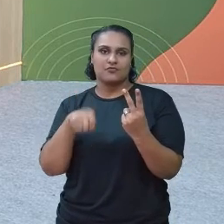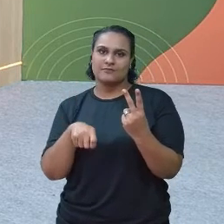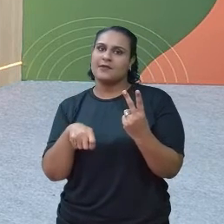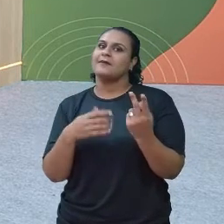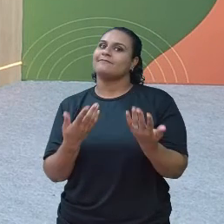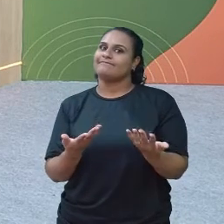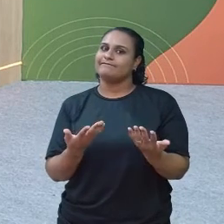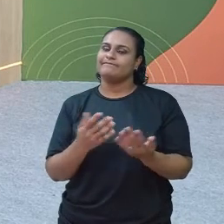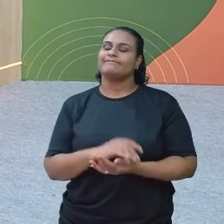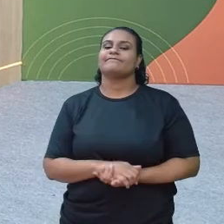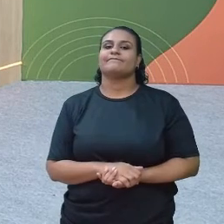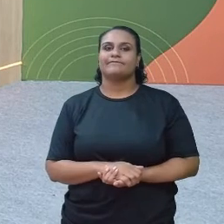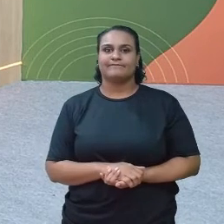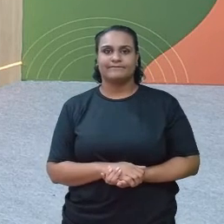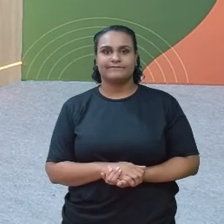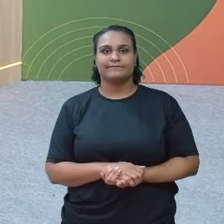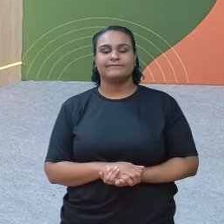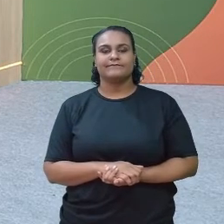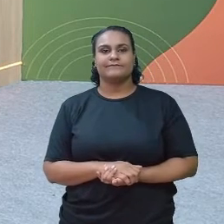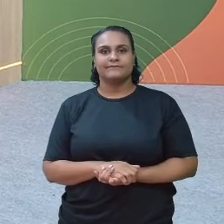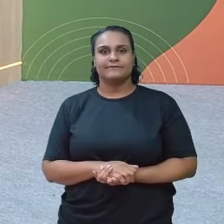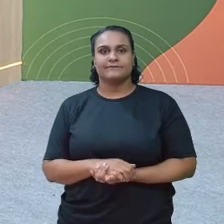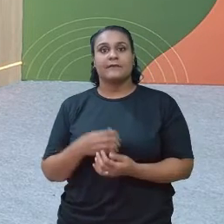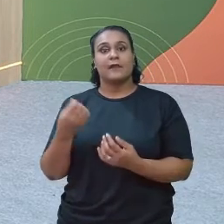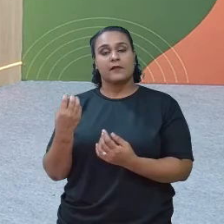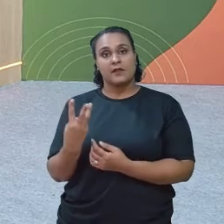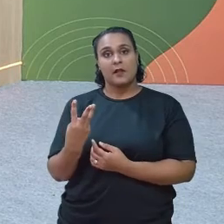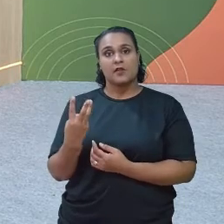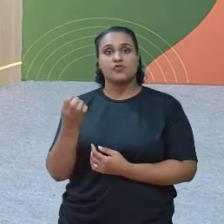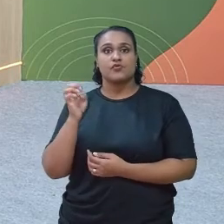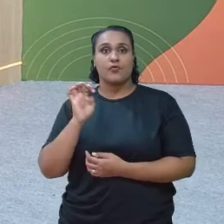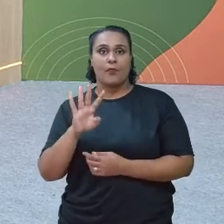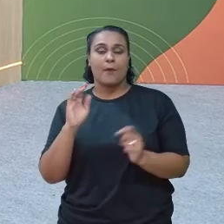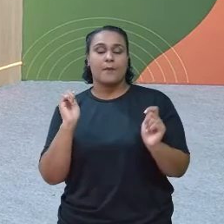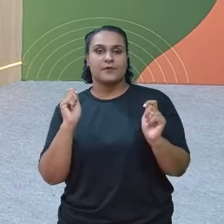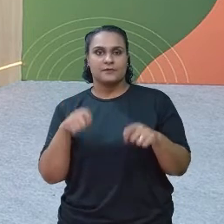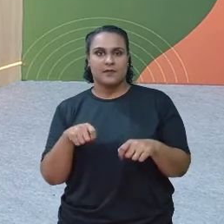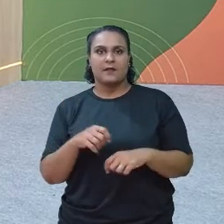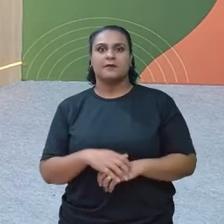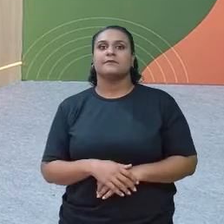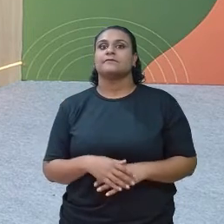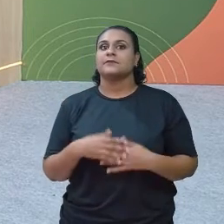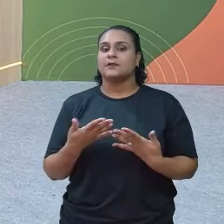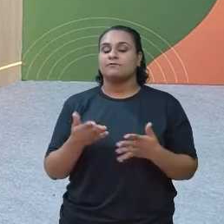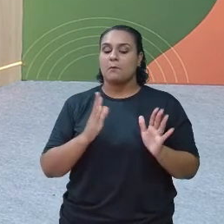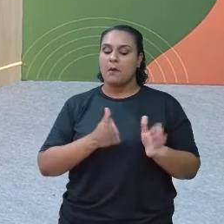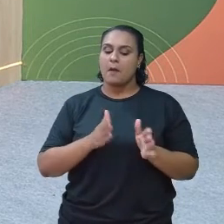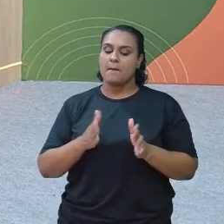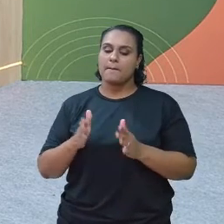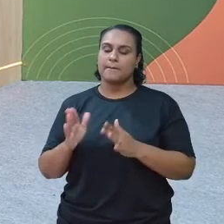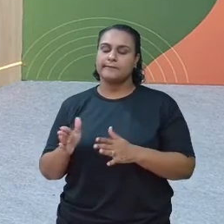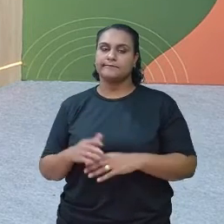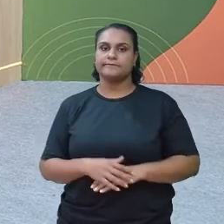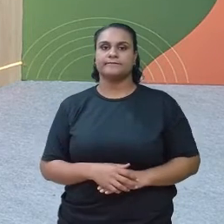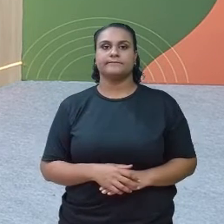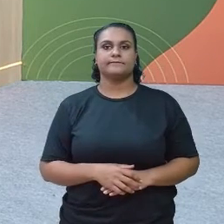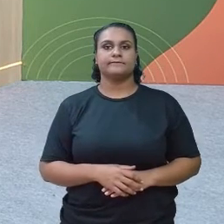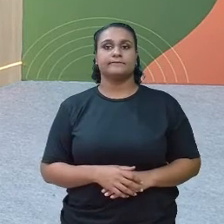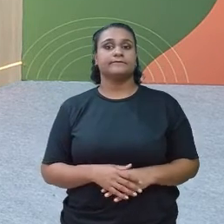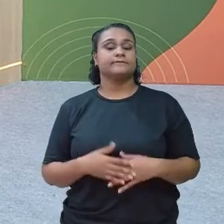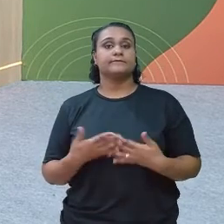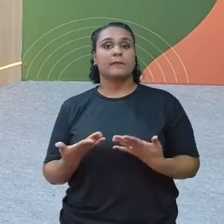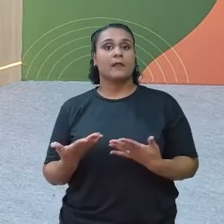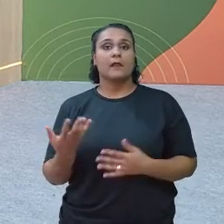começar, 3 maneiras para a região que eu for fazer pela segunda, tá certo? Ou seja, na sequência. Então, o que é que